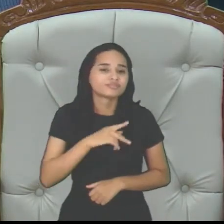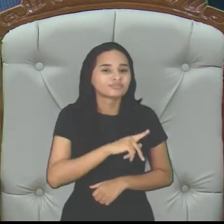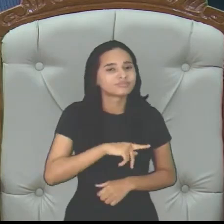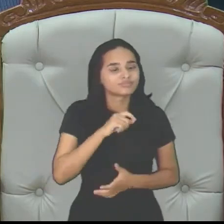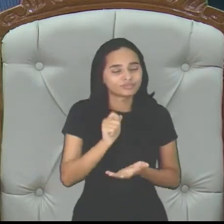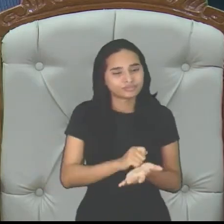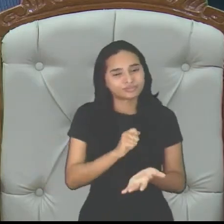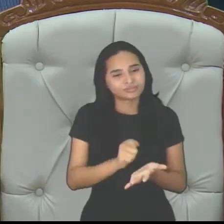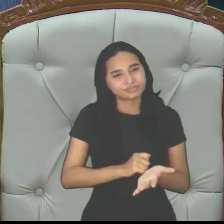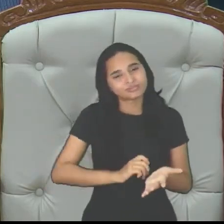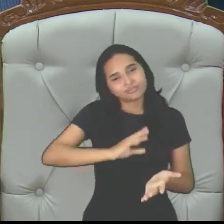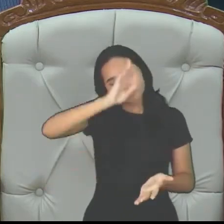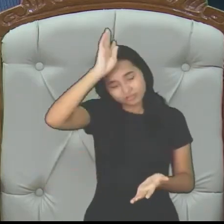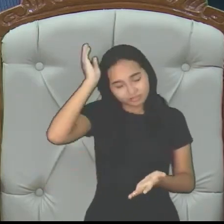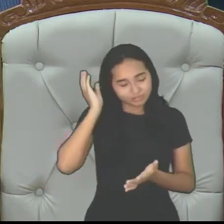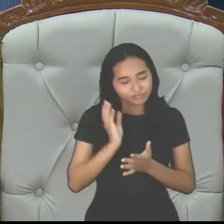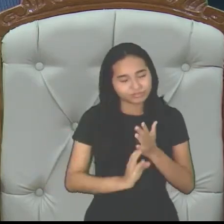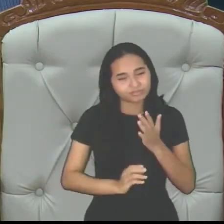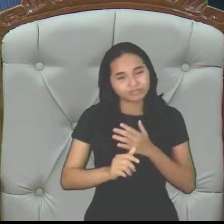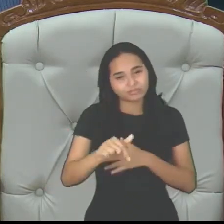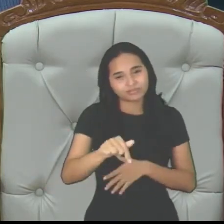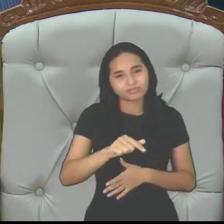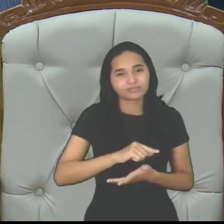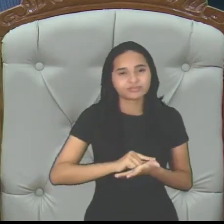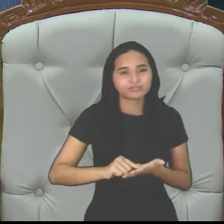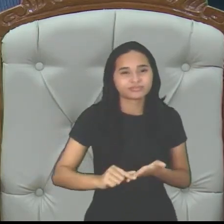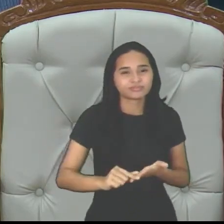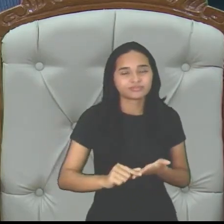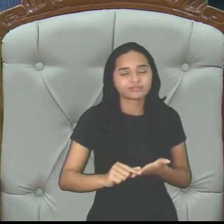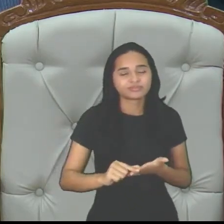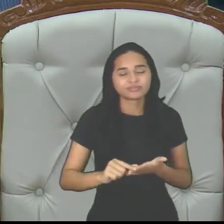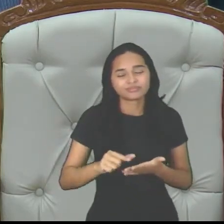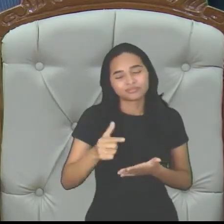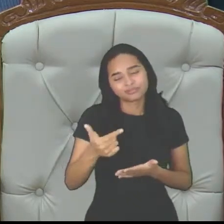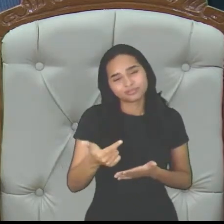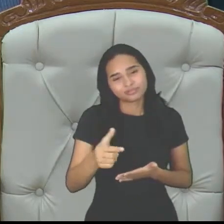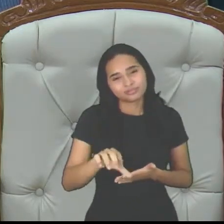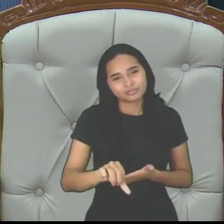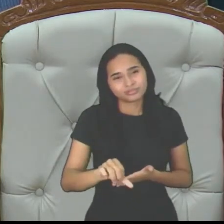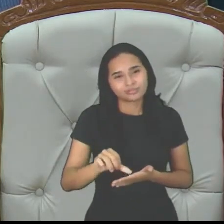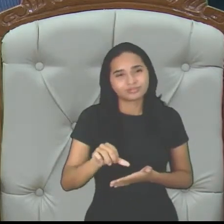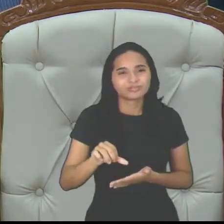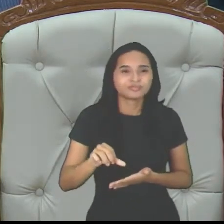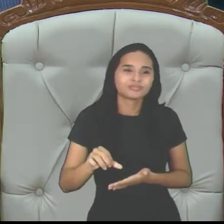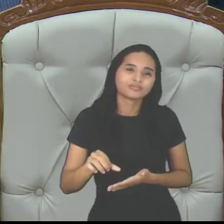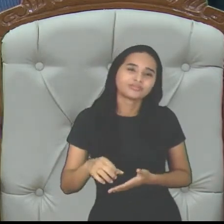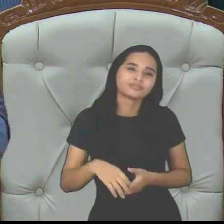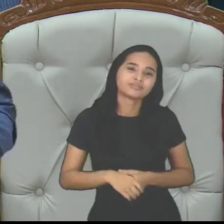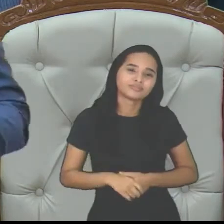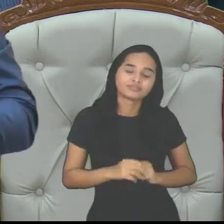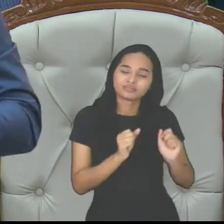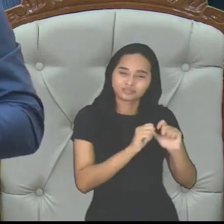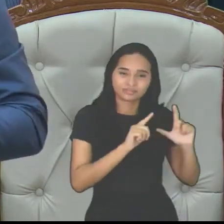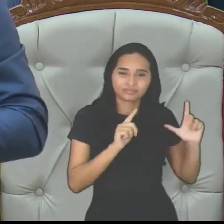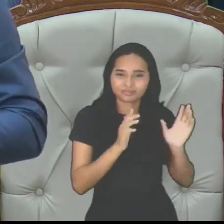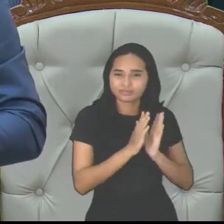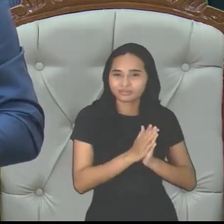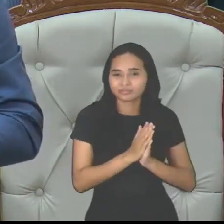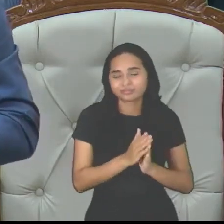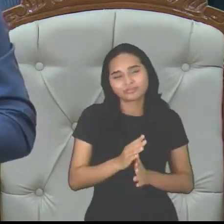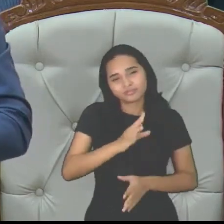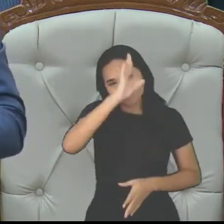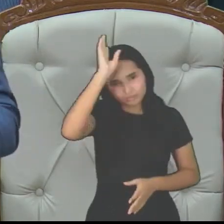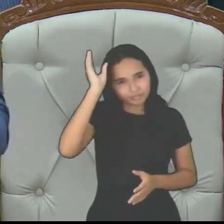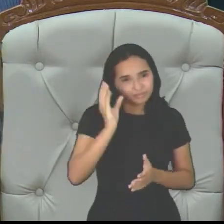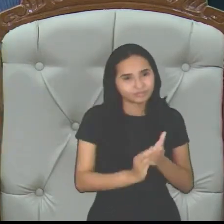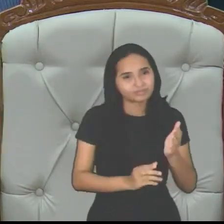Romanos capítulo 7, versículo 29, eu creio, acho que é isso. Coloca aí, por favor. Romanos 7,